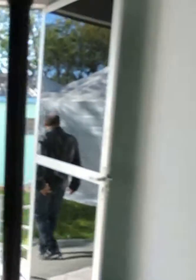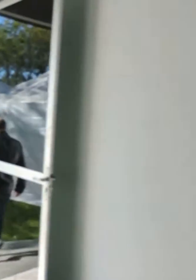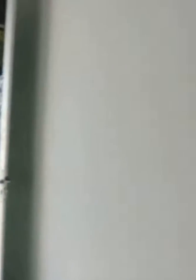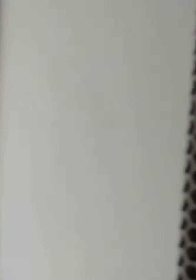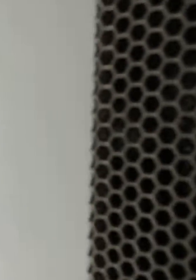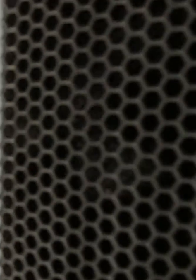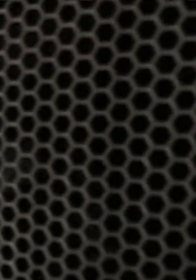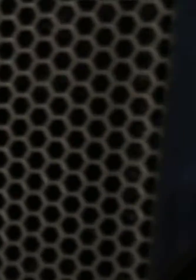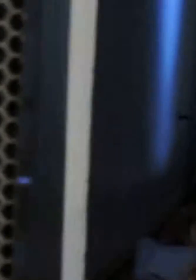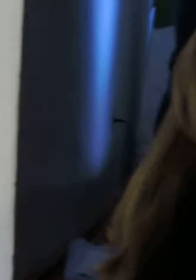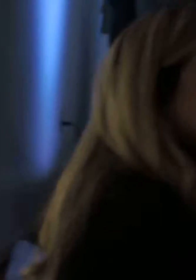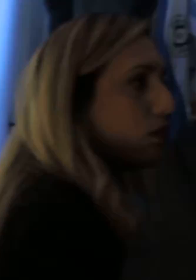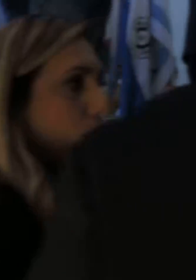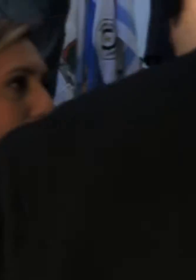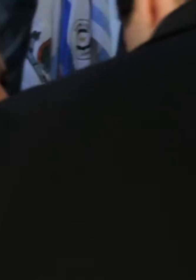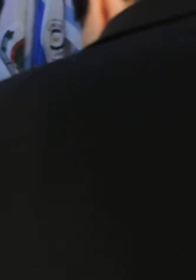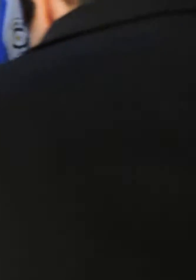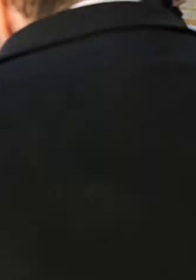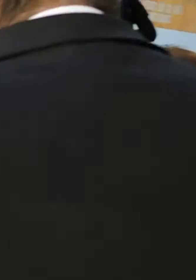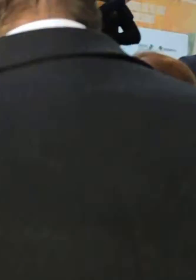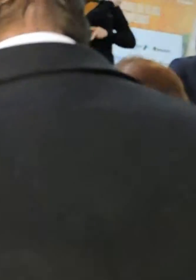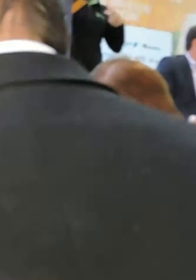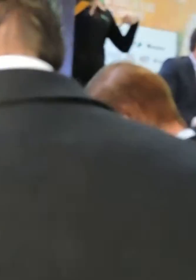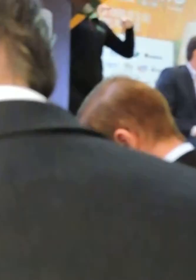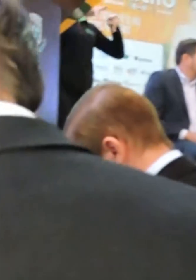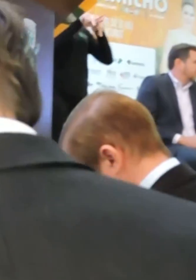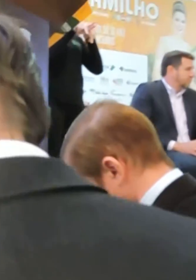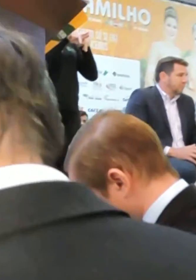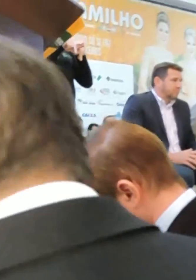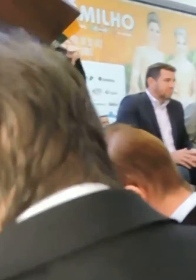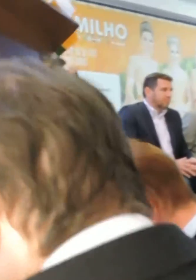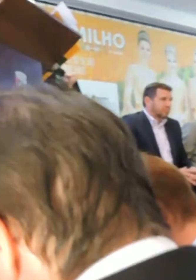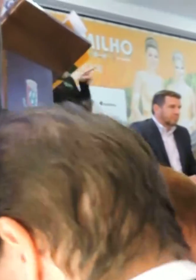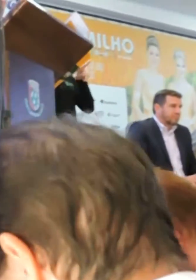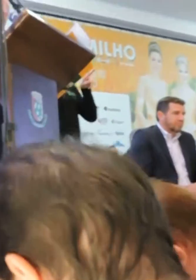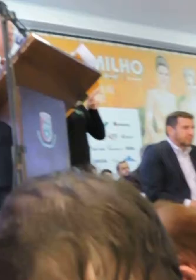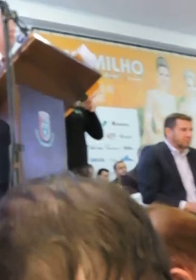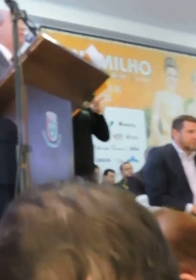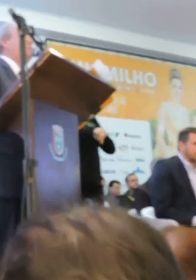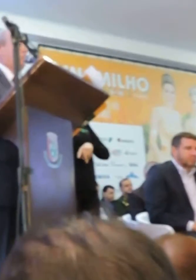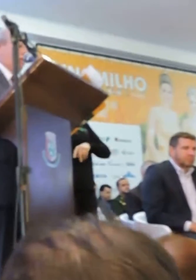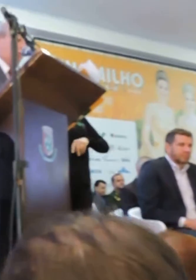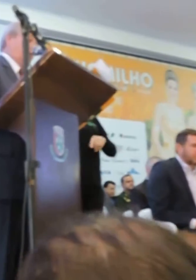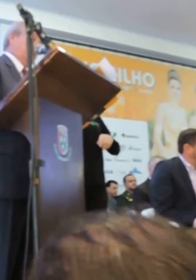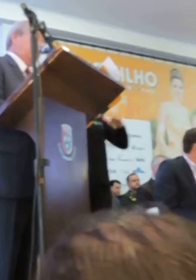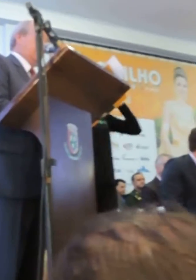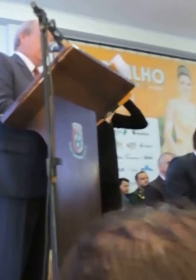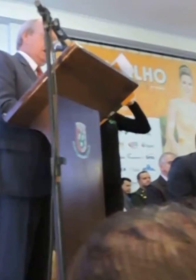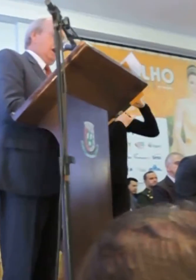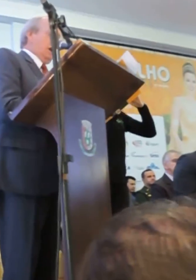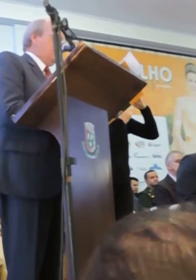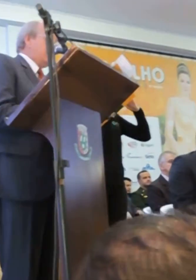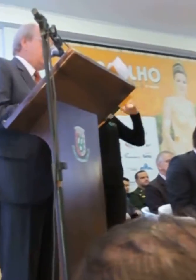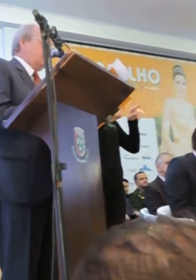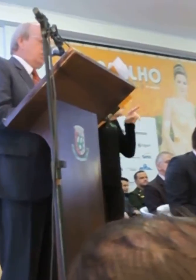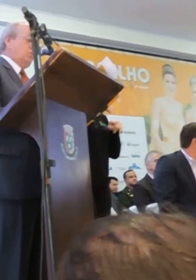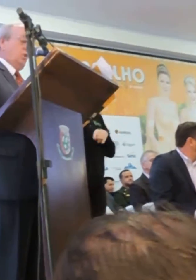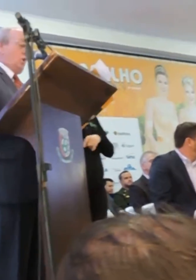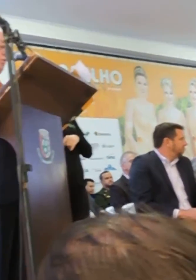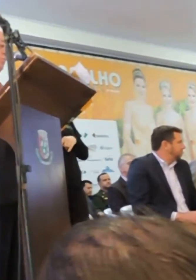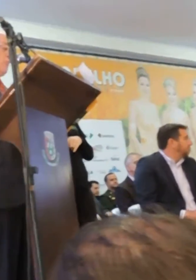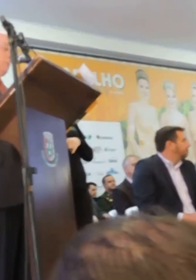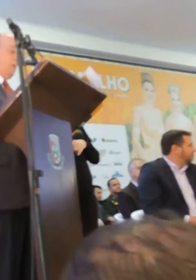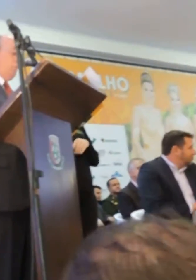os negócios, para a gestão pública. Isso vale também para nossas instituições.